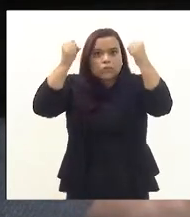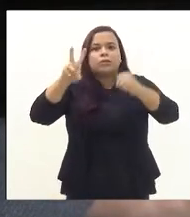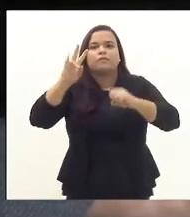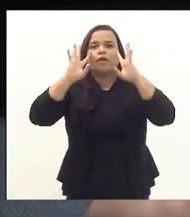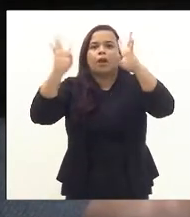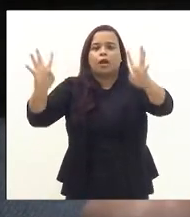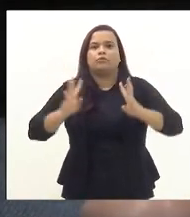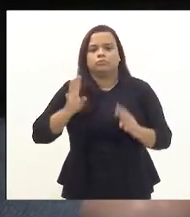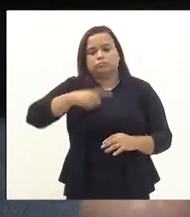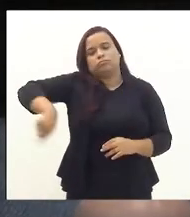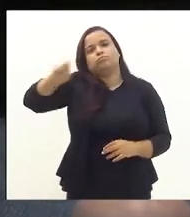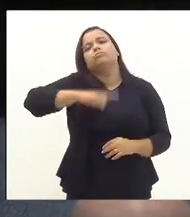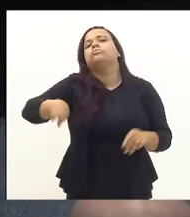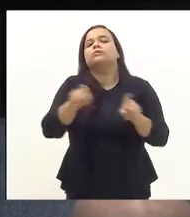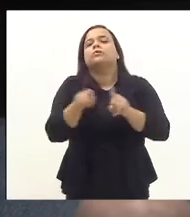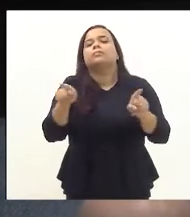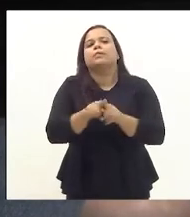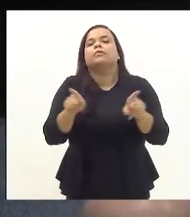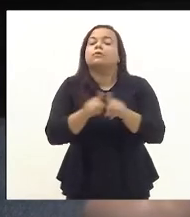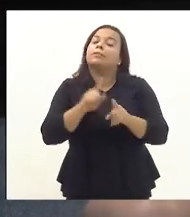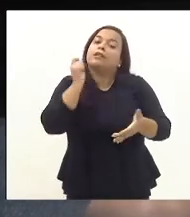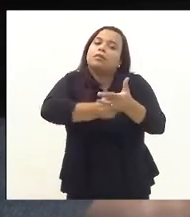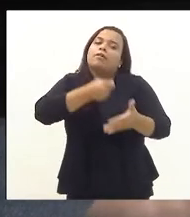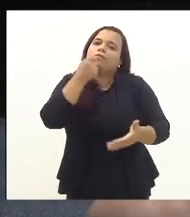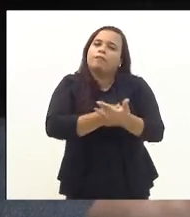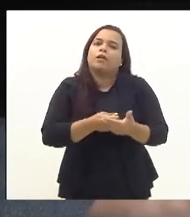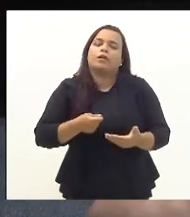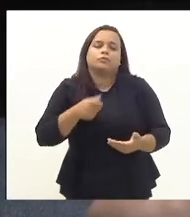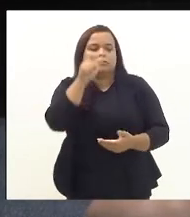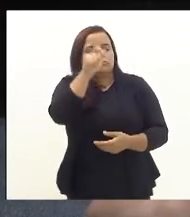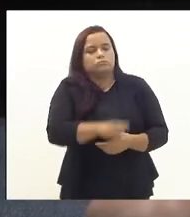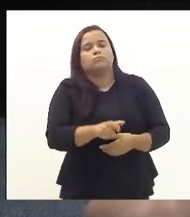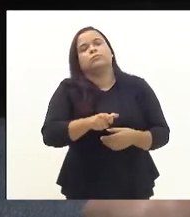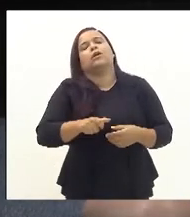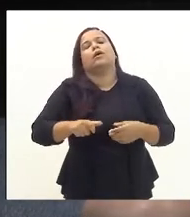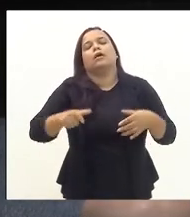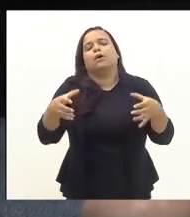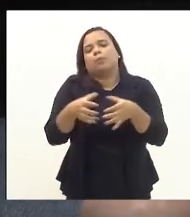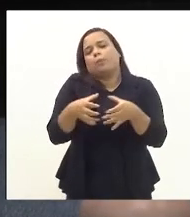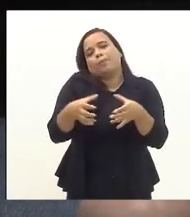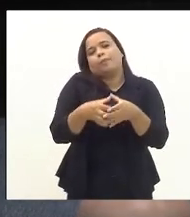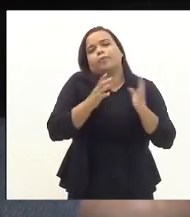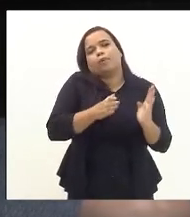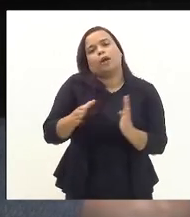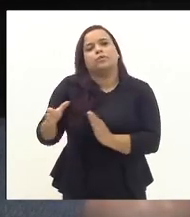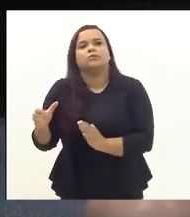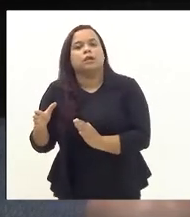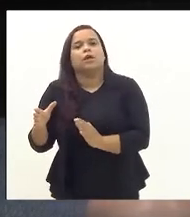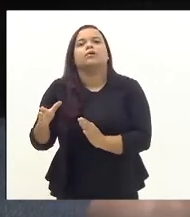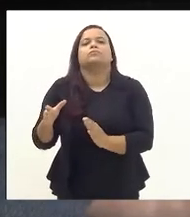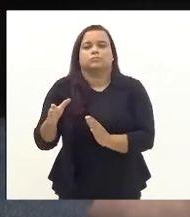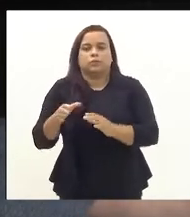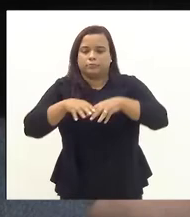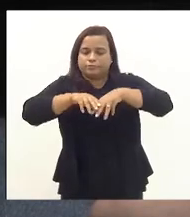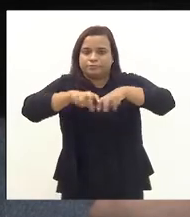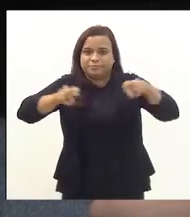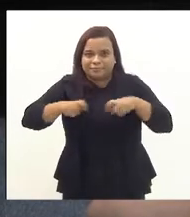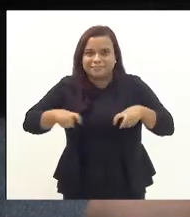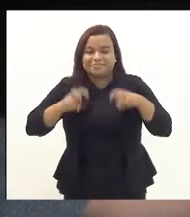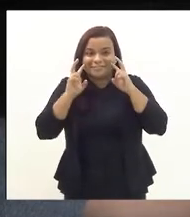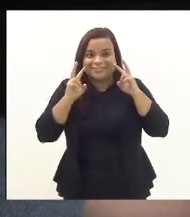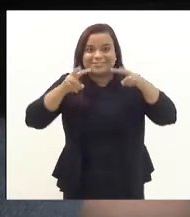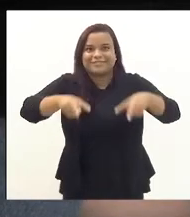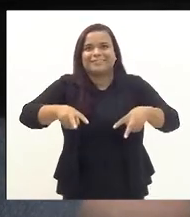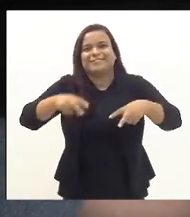E a busca da defesa das torcidas organizadas nas arquibancadas do nosso país tem sido, ao longo desses 10 anos, uma das funcionalidades da